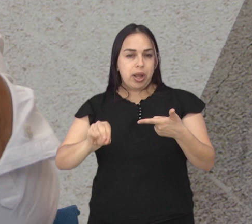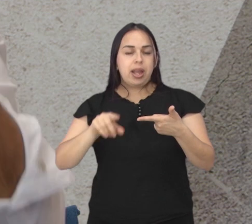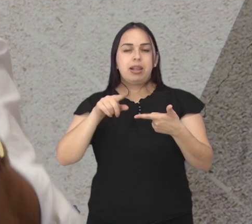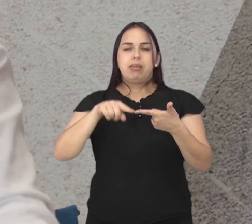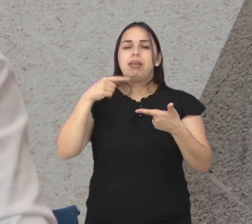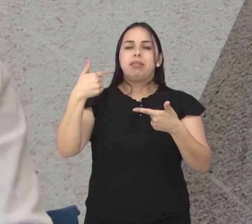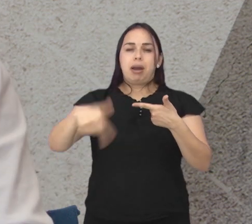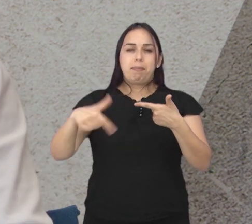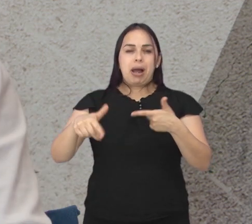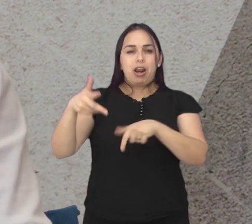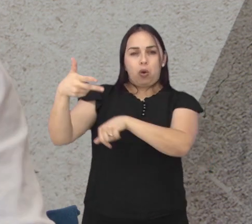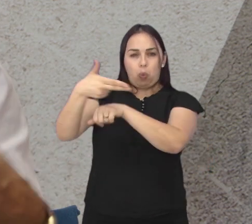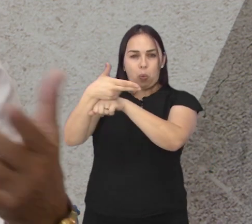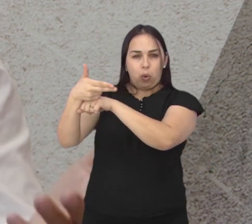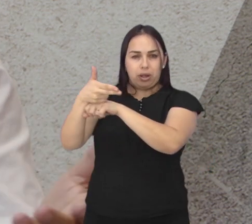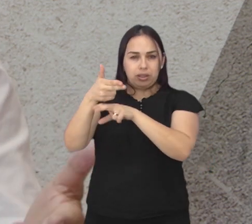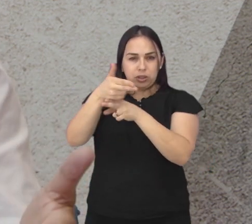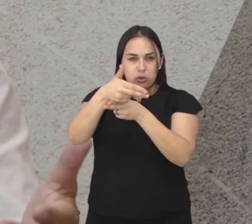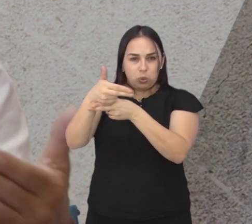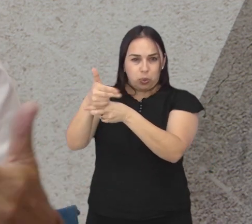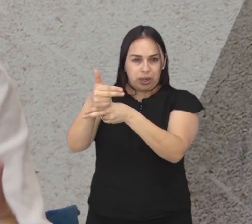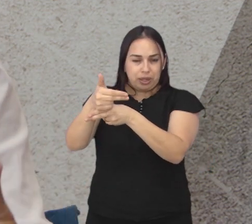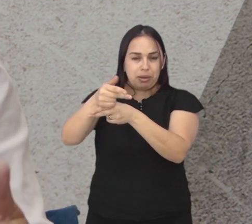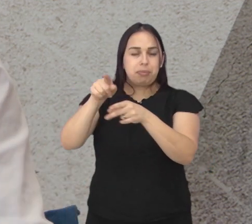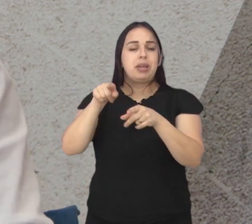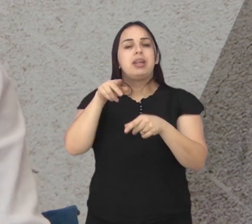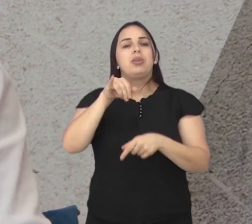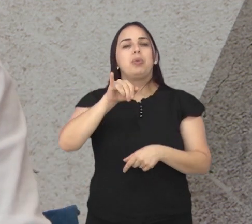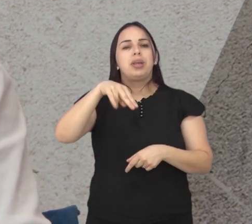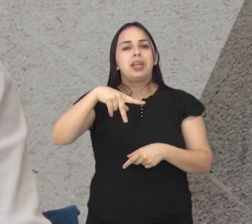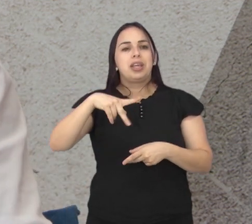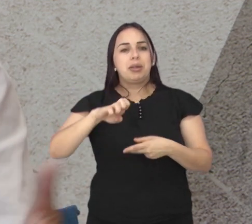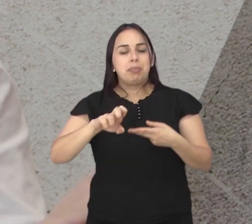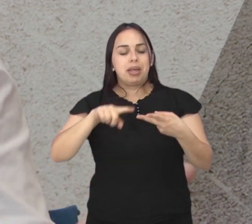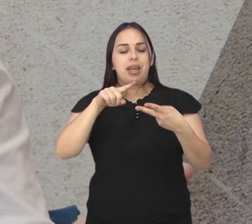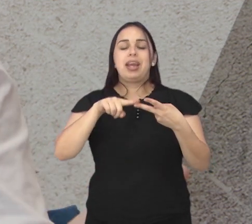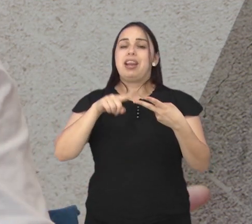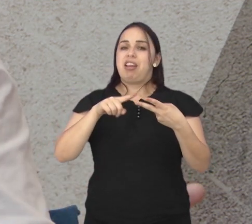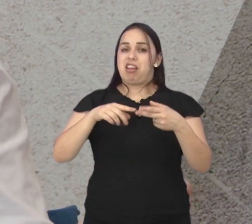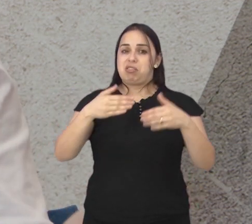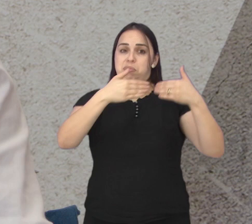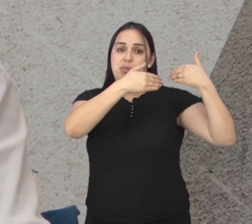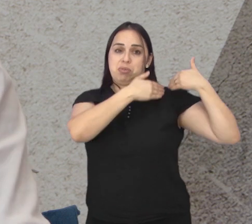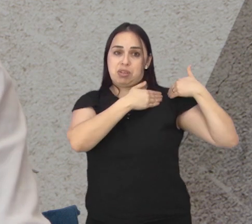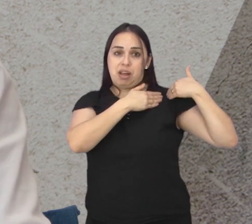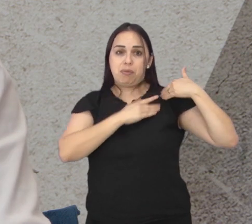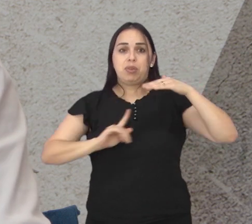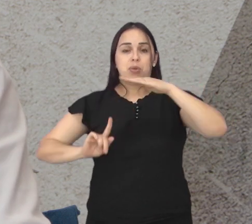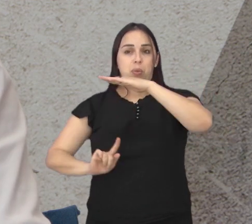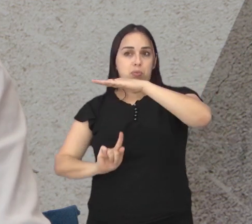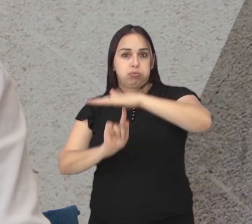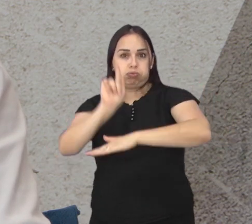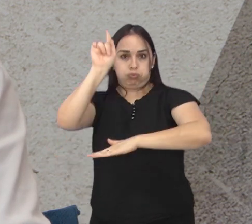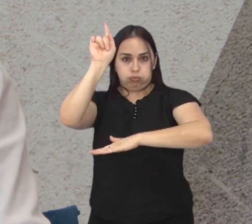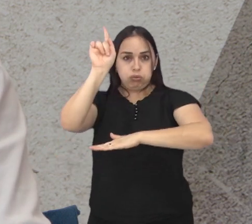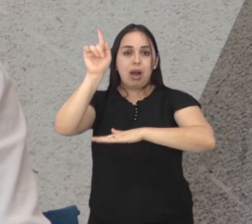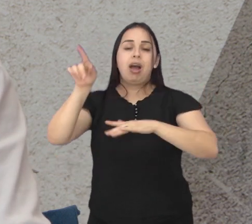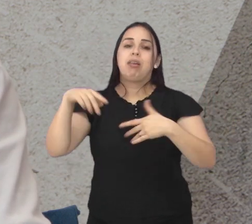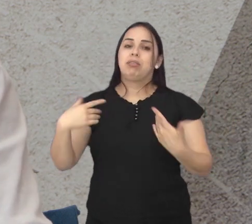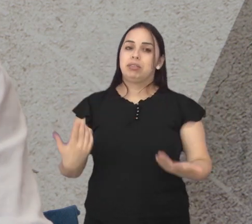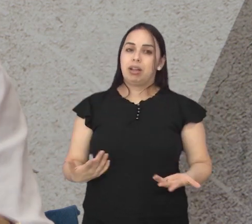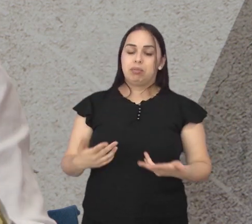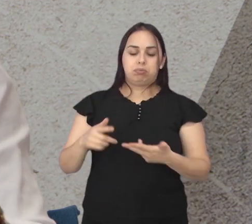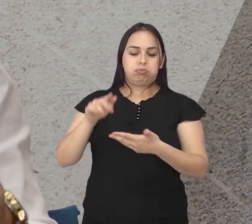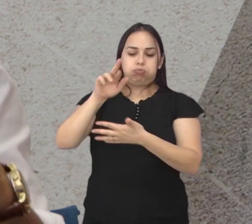ele trabalha aqui no INPE, ele é responsável hoje pela bomba injetora, que é com motor elétrico do foguete